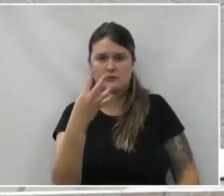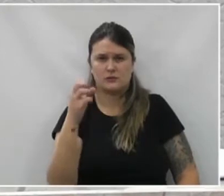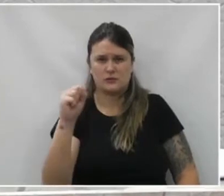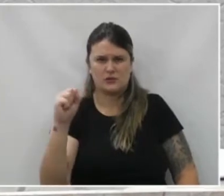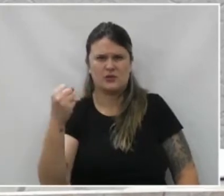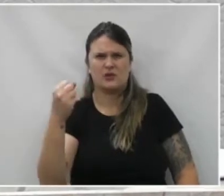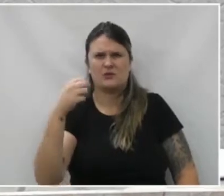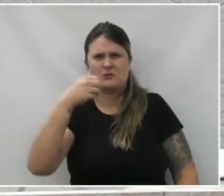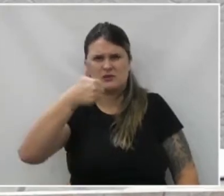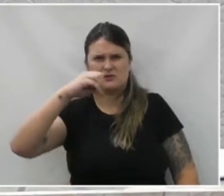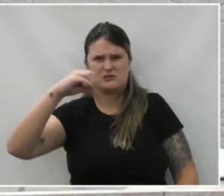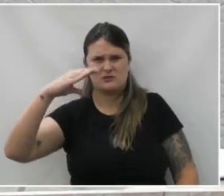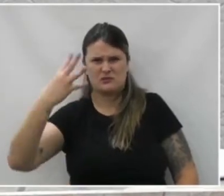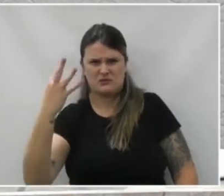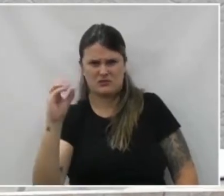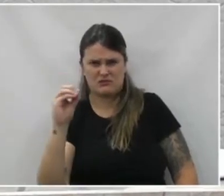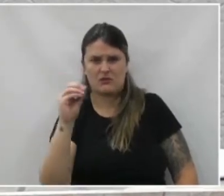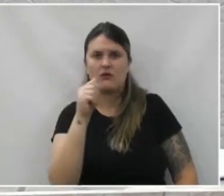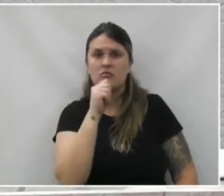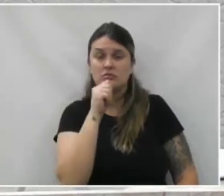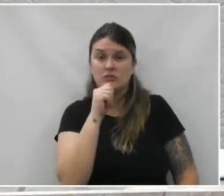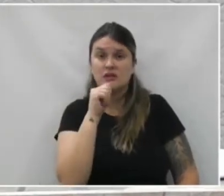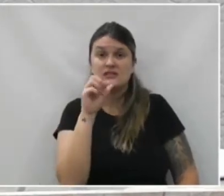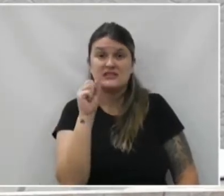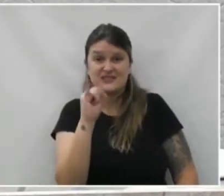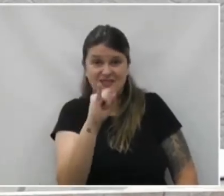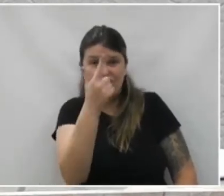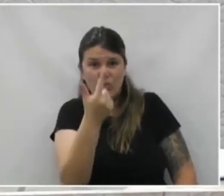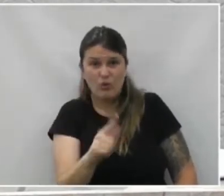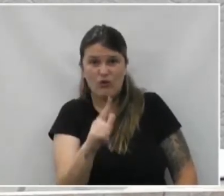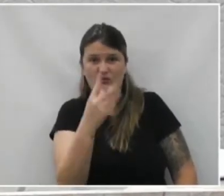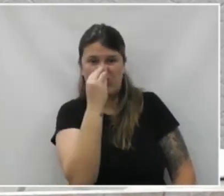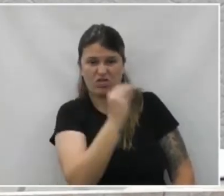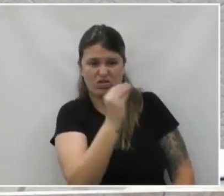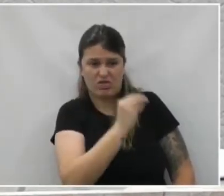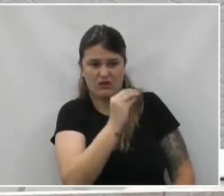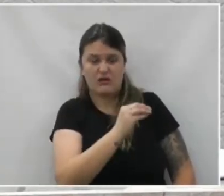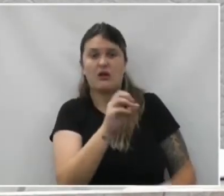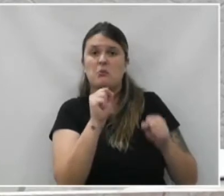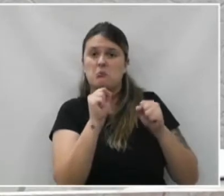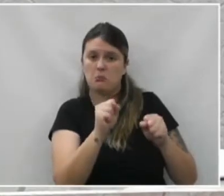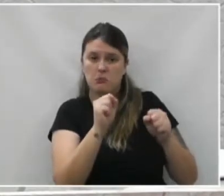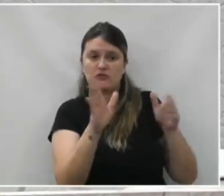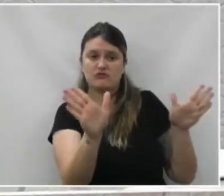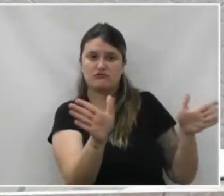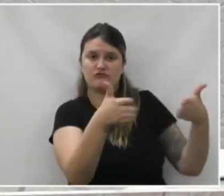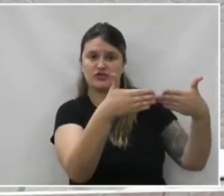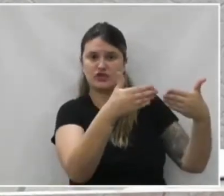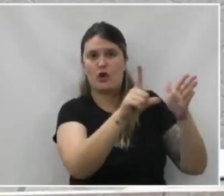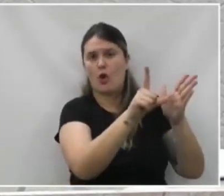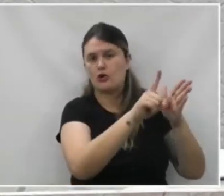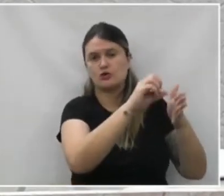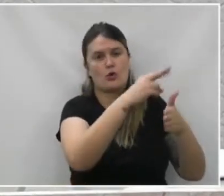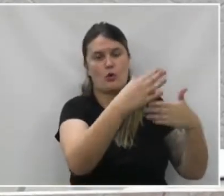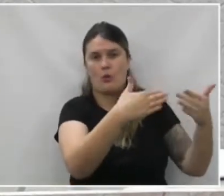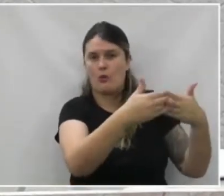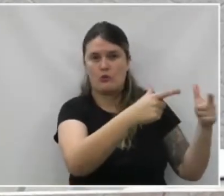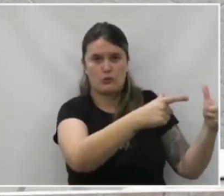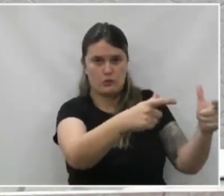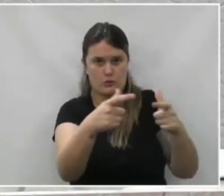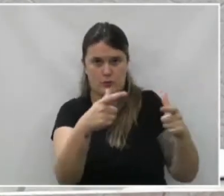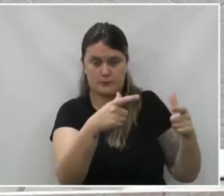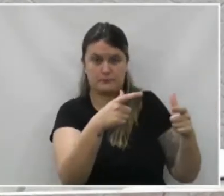Para refletir. Deus livrará você de perigos escondidos e de doenças mortais. Ele o cobrirá